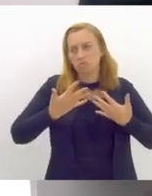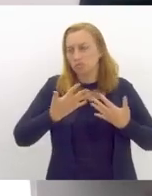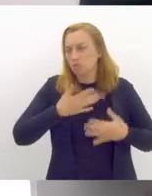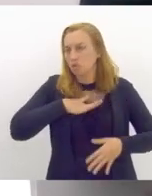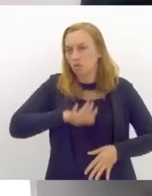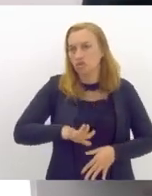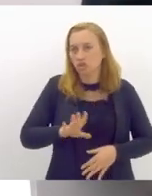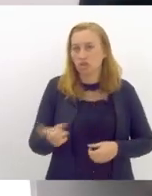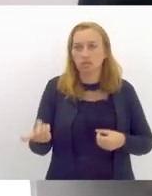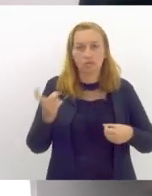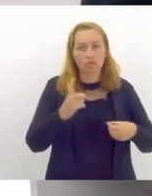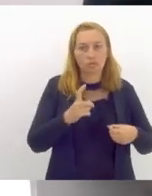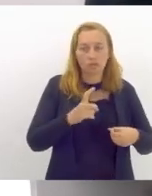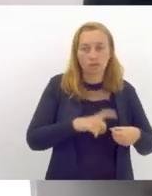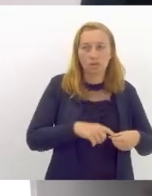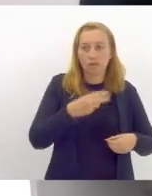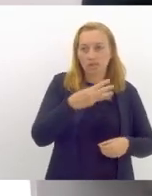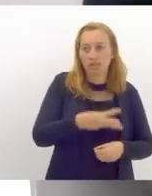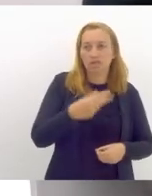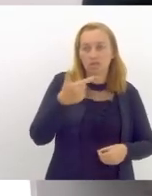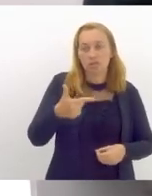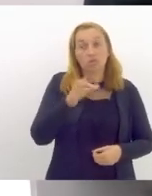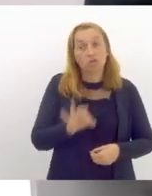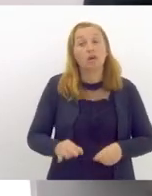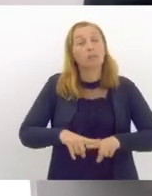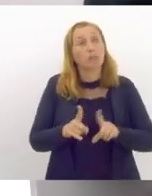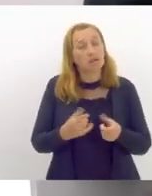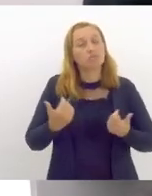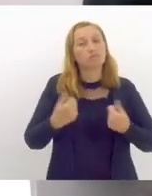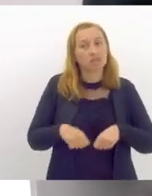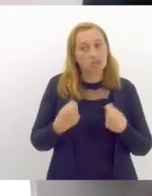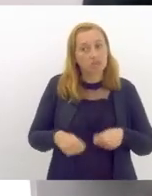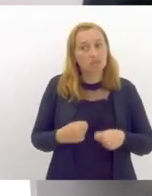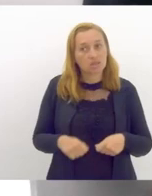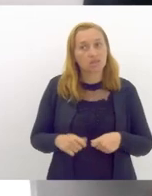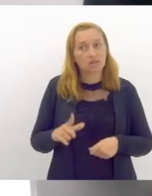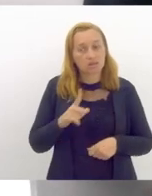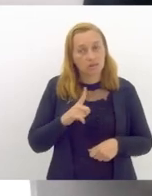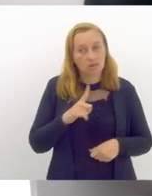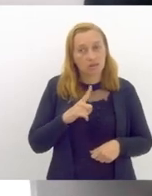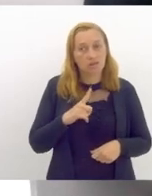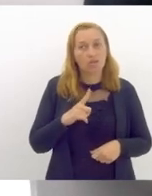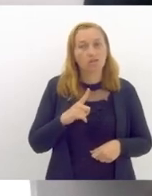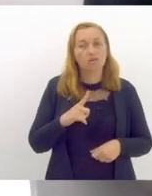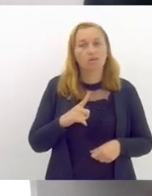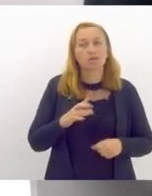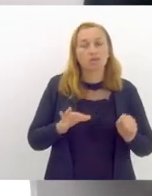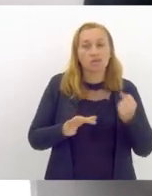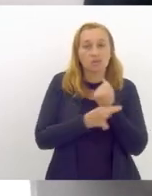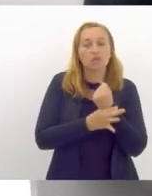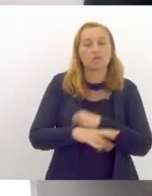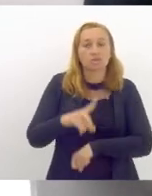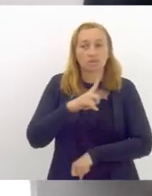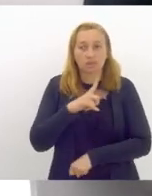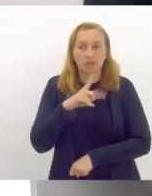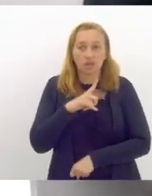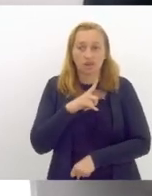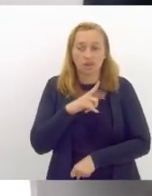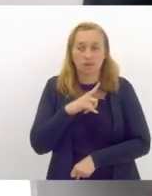voltar para voltar para 32% mas a gente precisa ter alguma coisa aí que possa garantir no mínimo